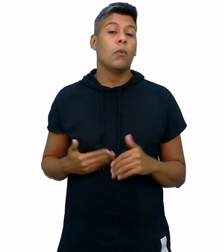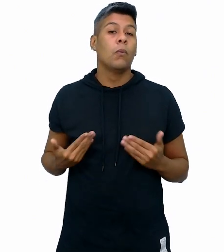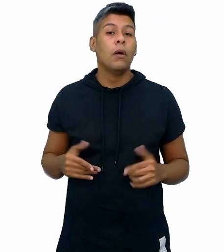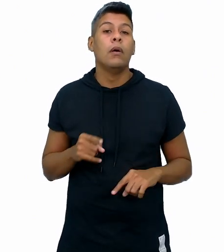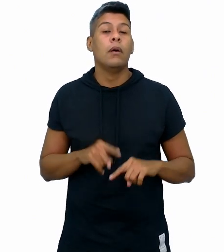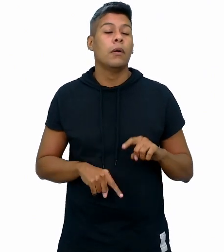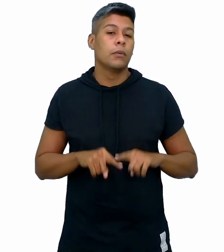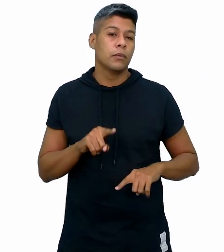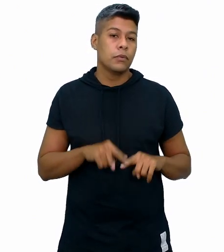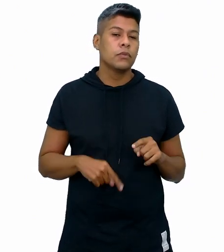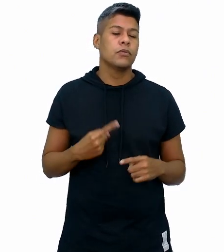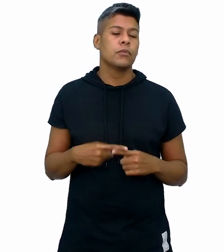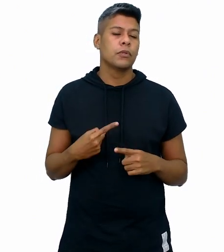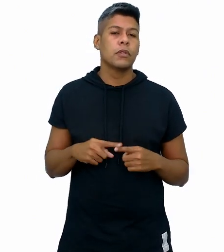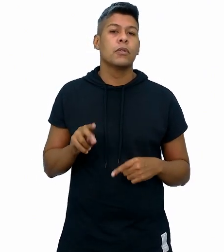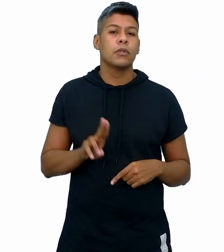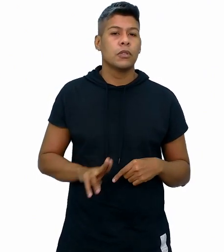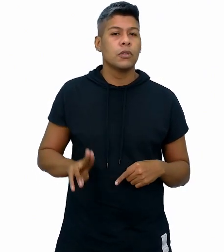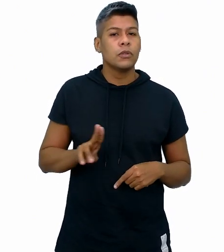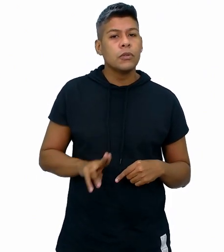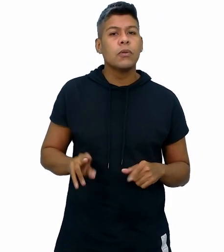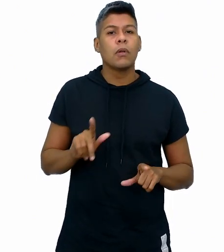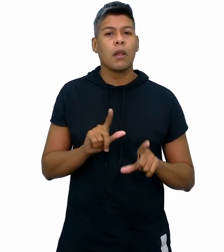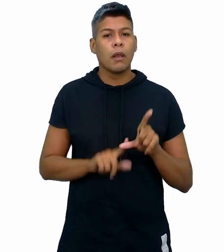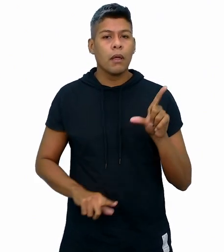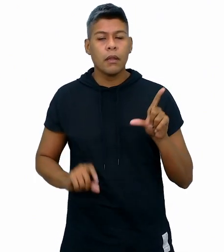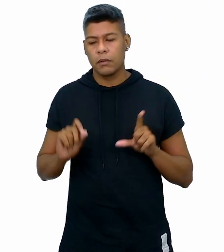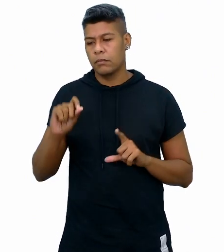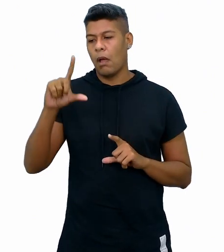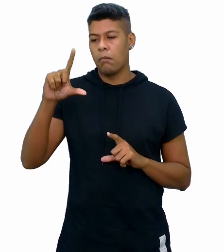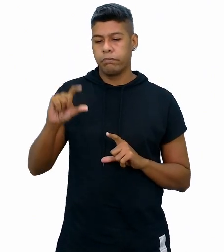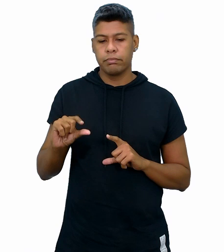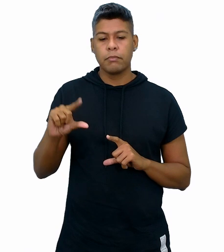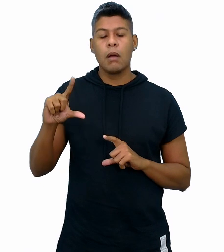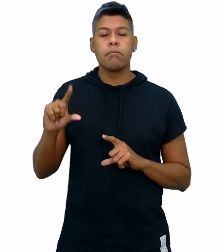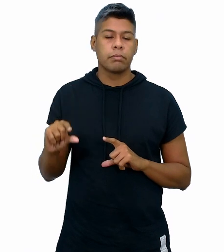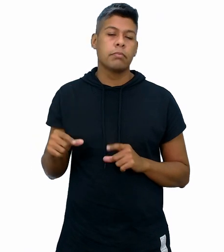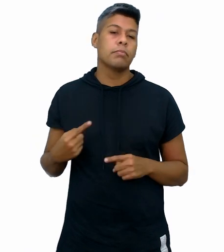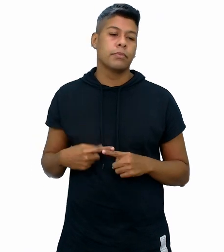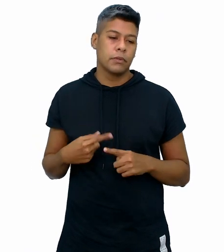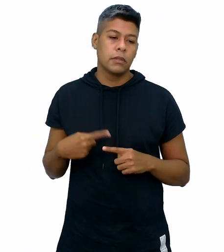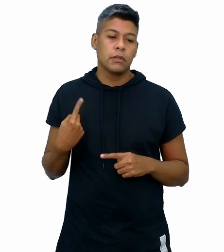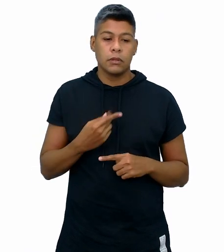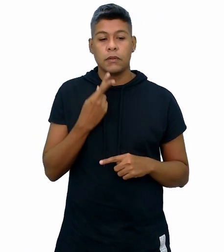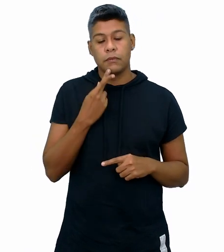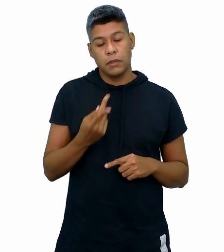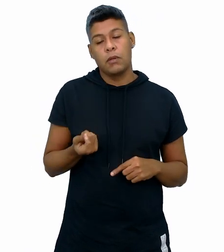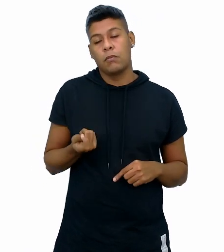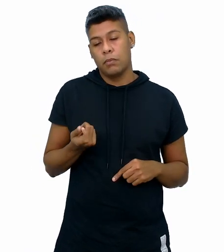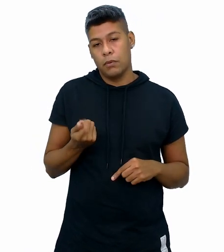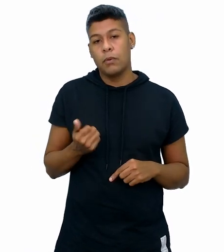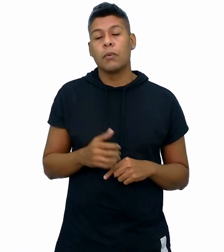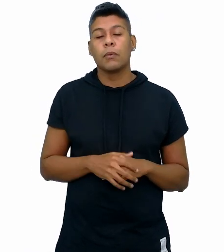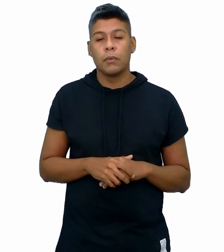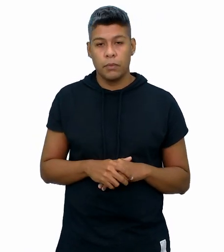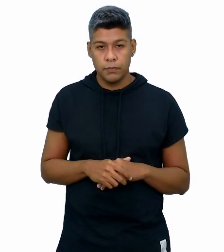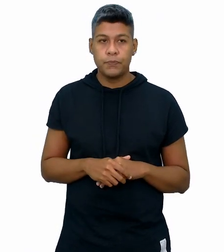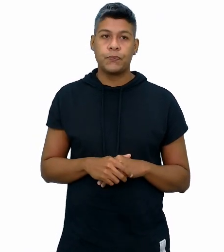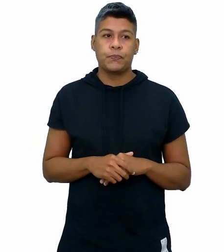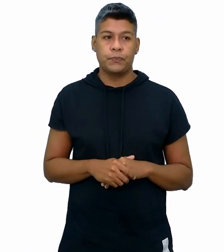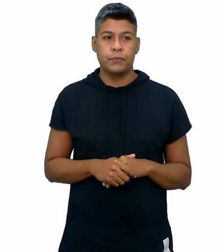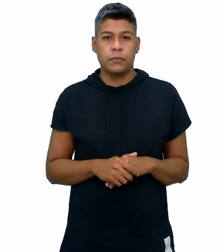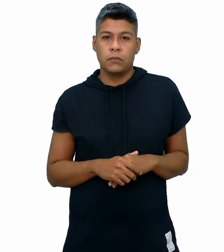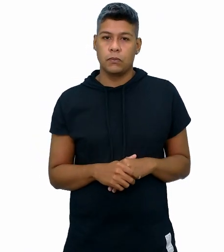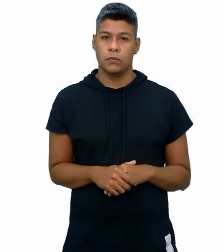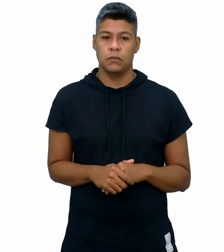recursos, por que eles são utilizados, né, tamanho de letra, enfim, logo nós vamos falar um pouco mais sobre